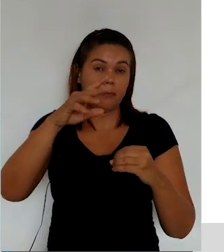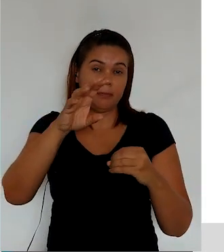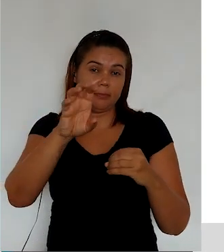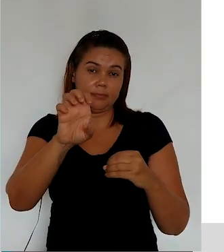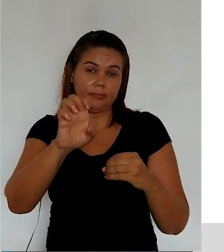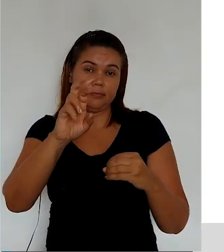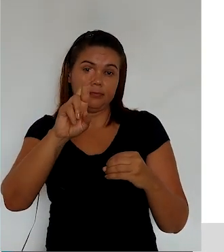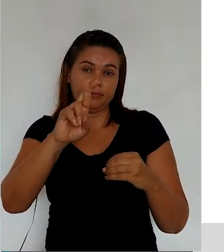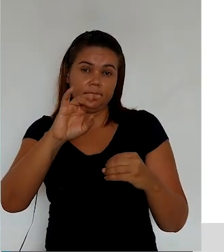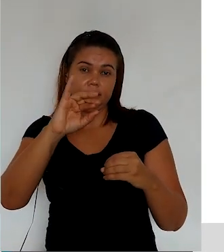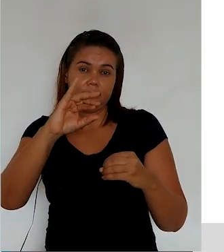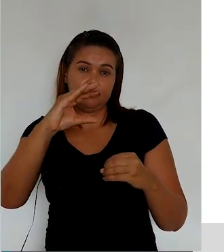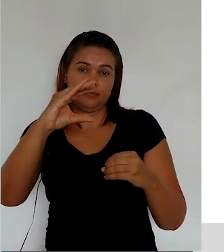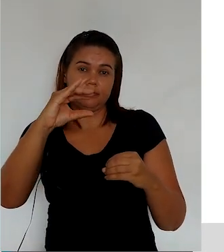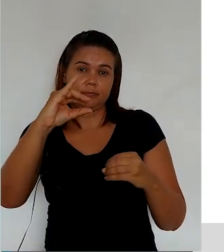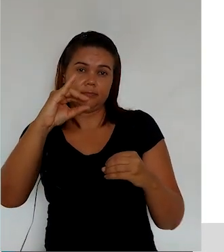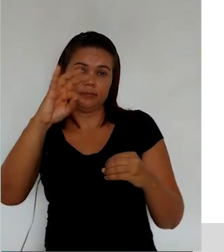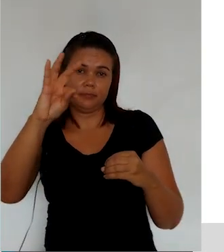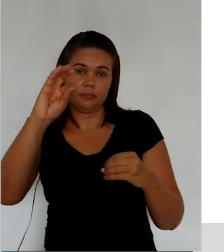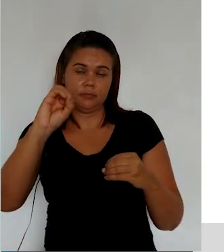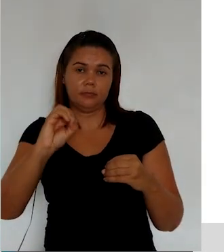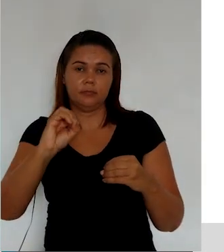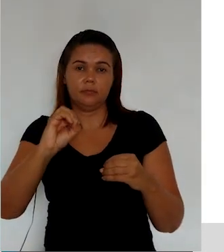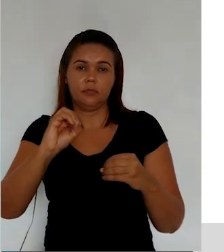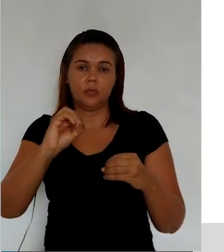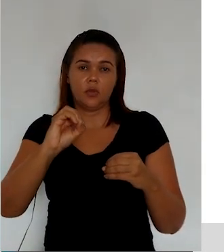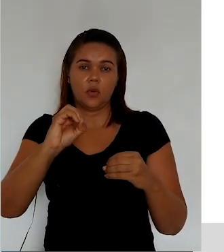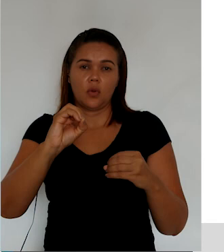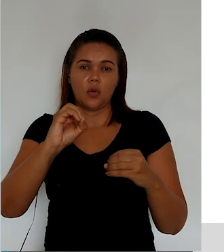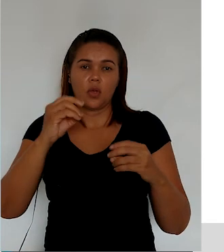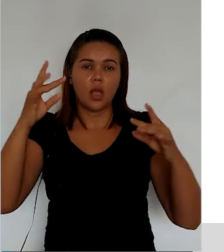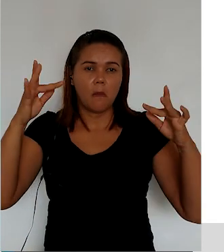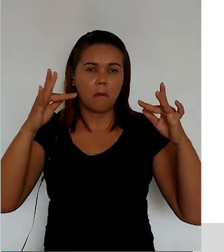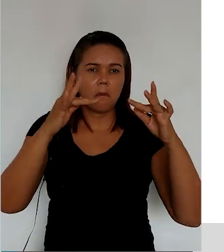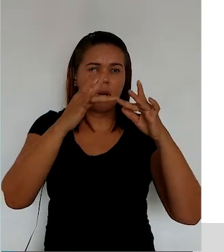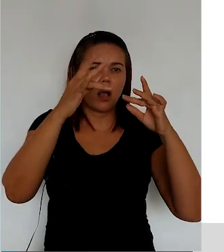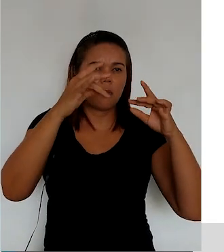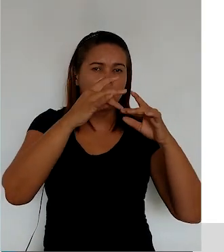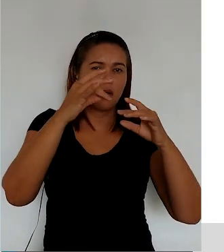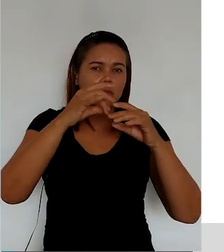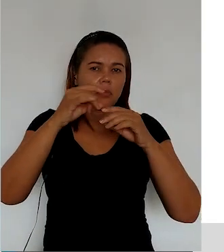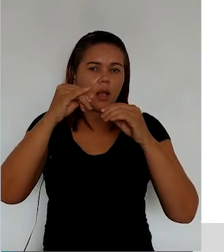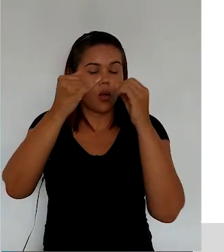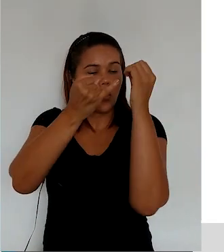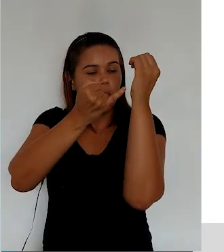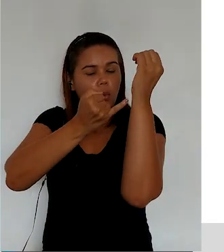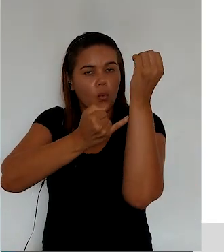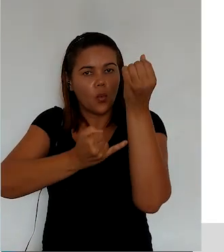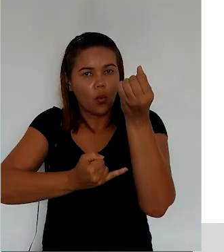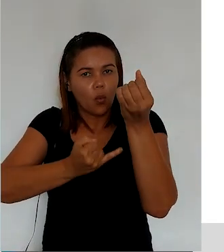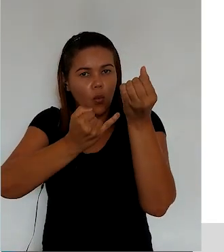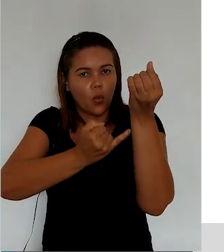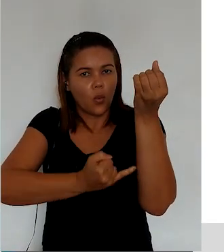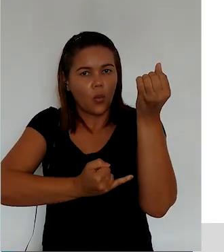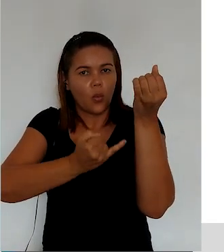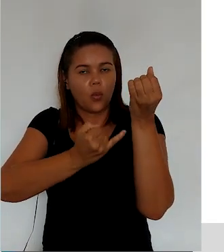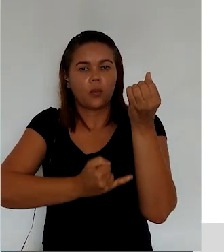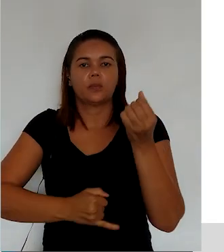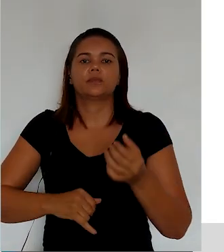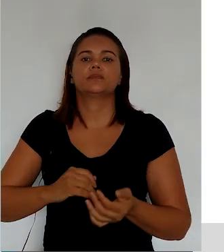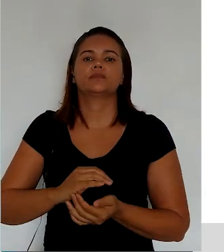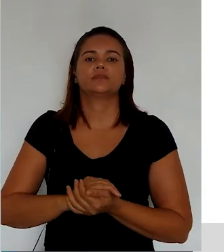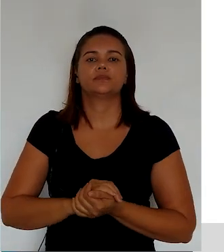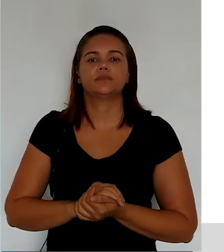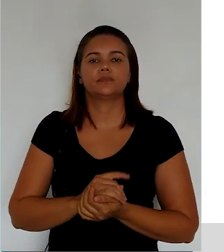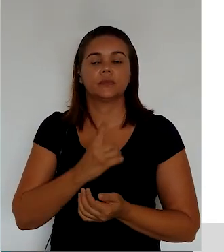do pericito, que se comunicam com os vasos sanguíneos.